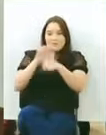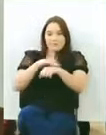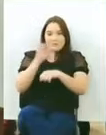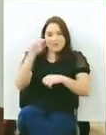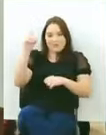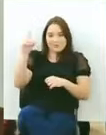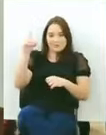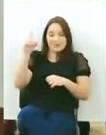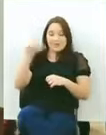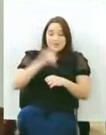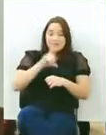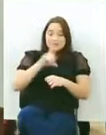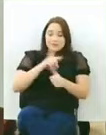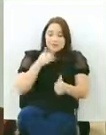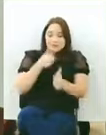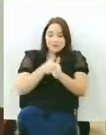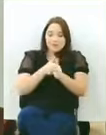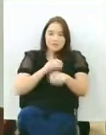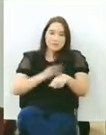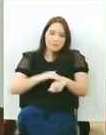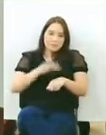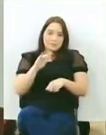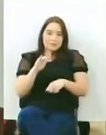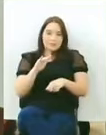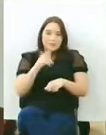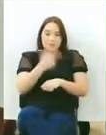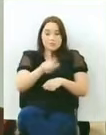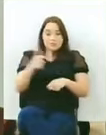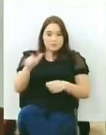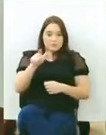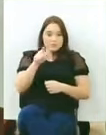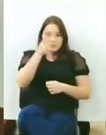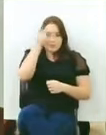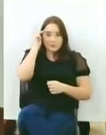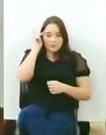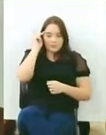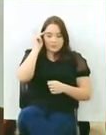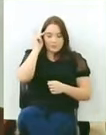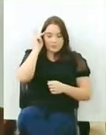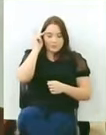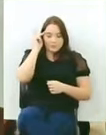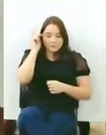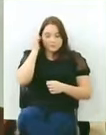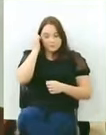de Deus para aproximá-lo ainda mais dos outros.